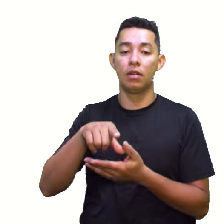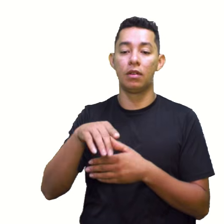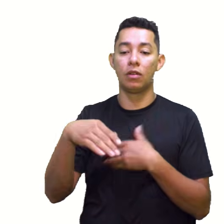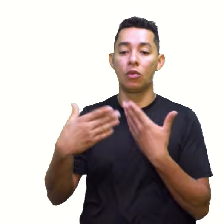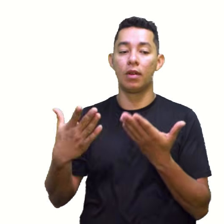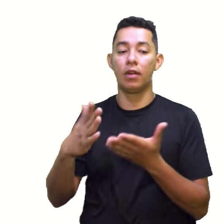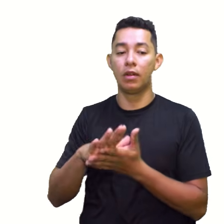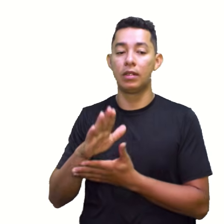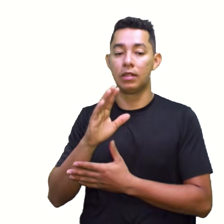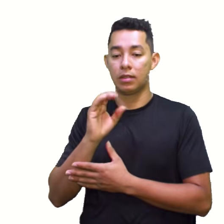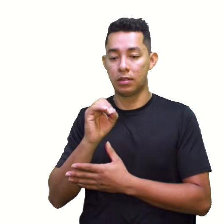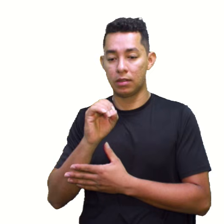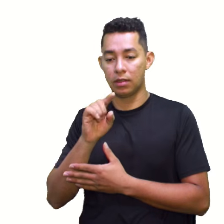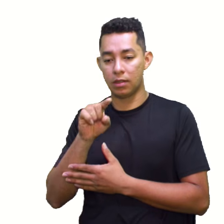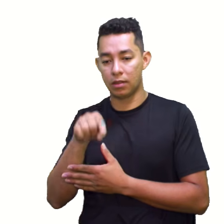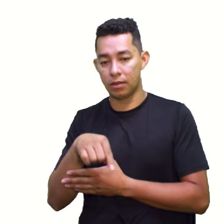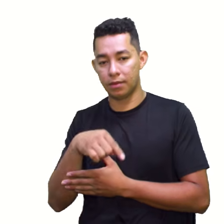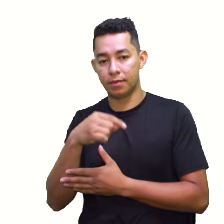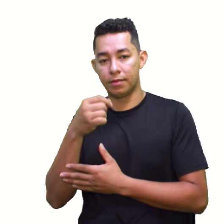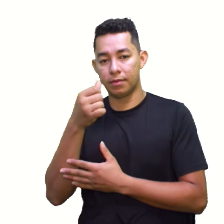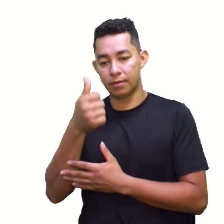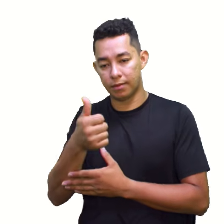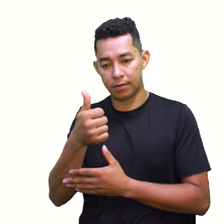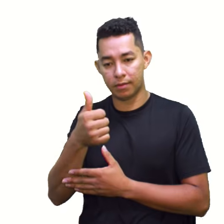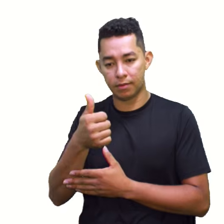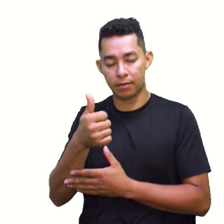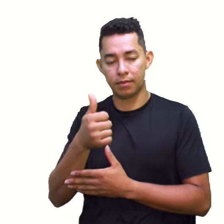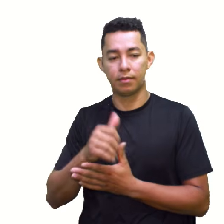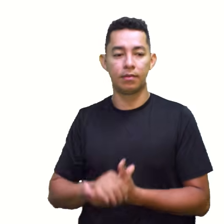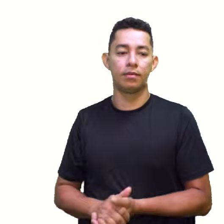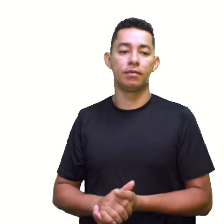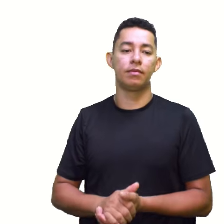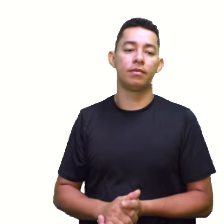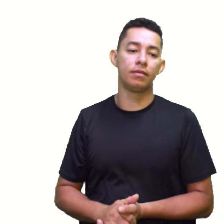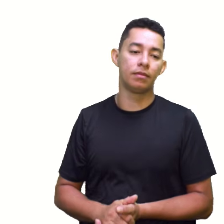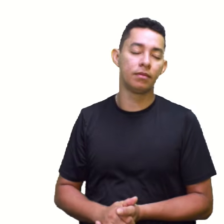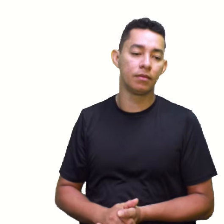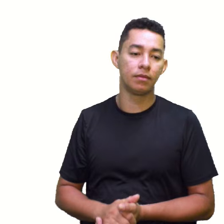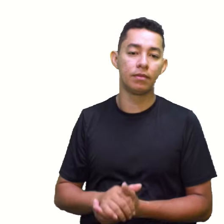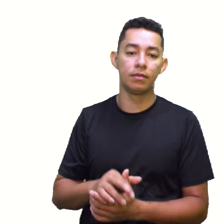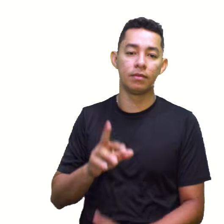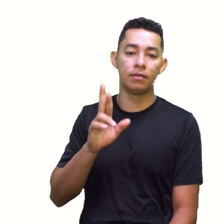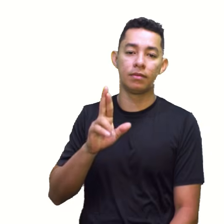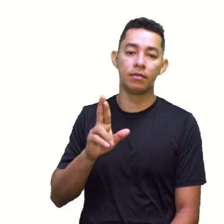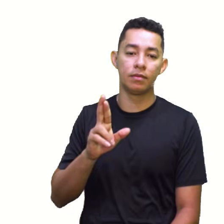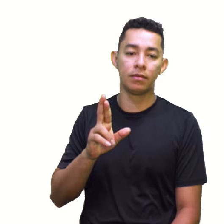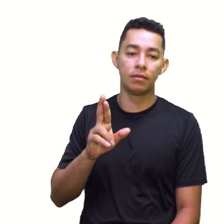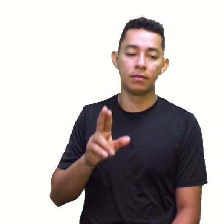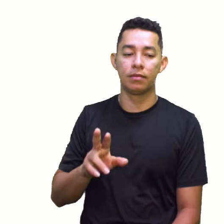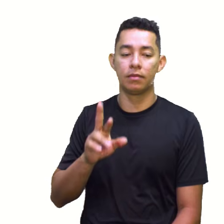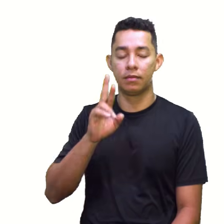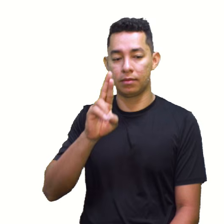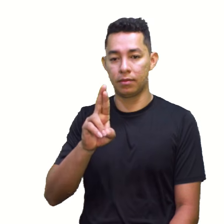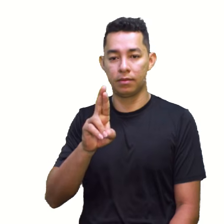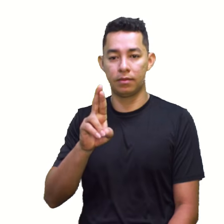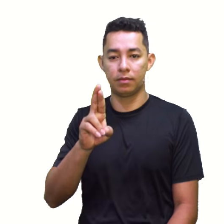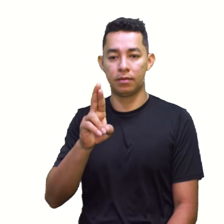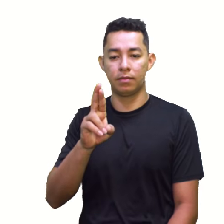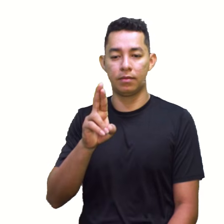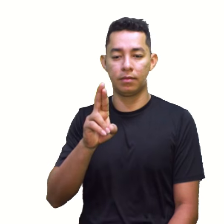1. Raio da circunferência 1. Ele coloca raio com R minúsculo, né? Eu vou colocar com R minúsculo